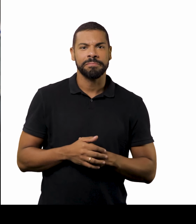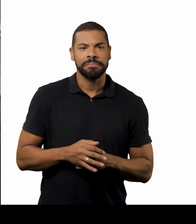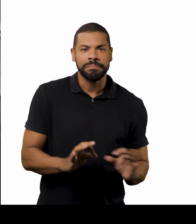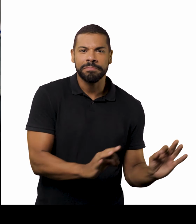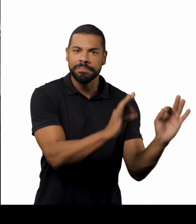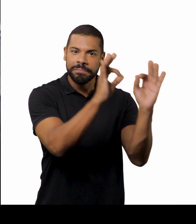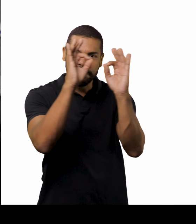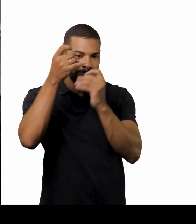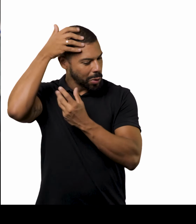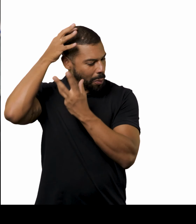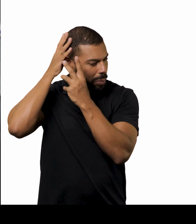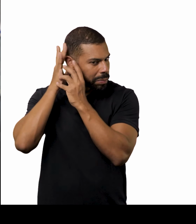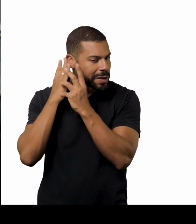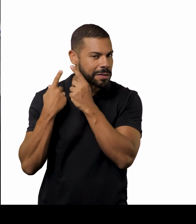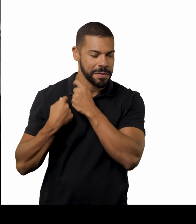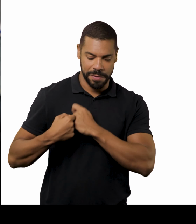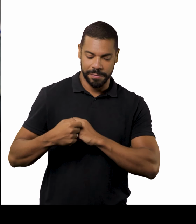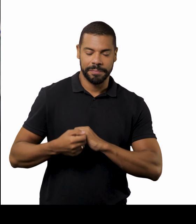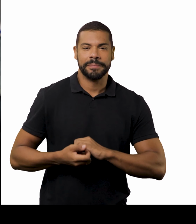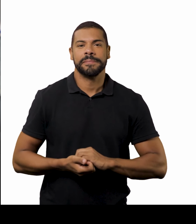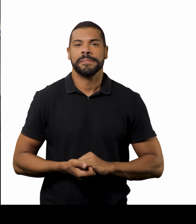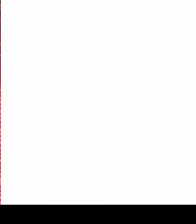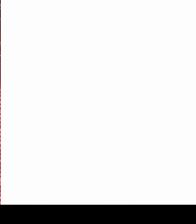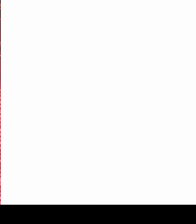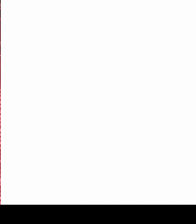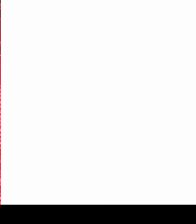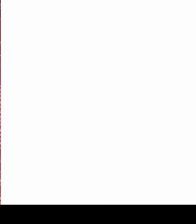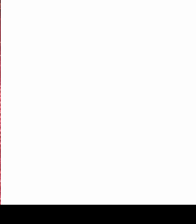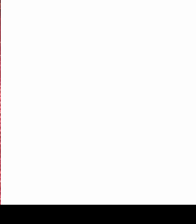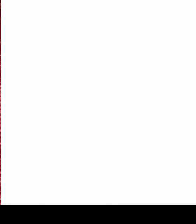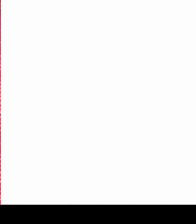E daqui para frente a gente só vai ver as jubas crescendo.